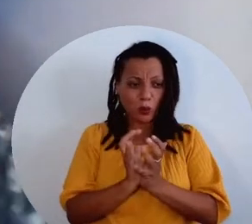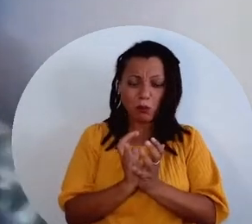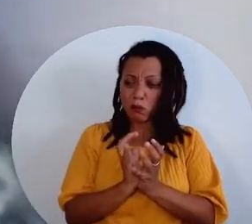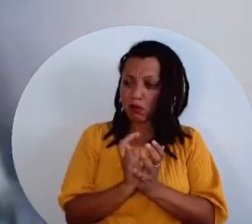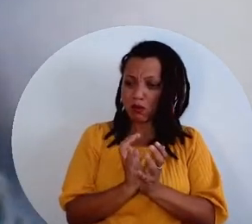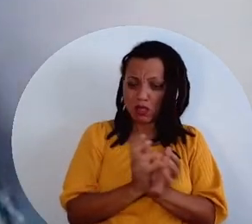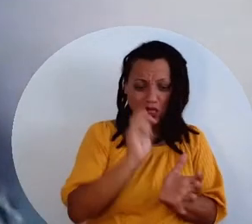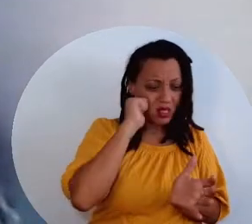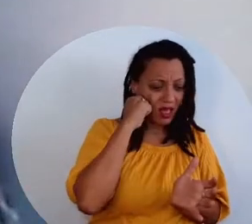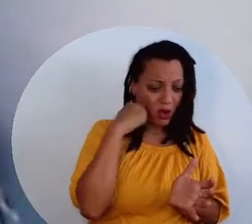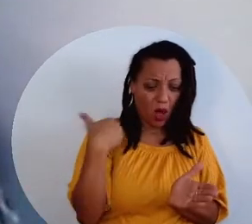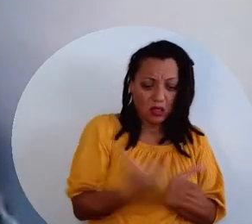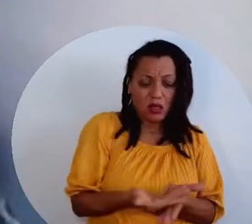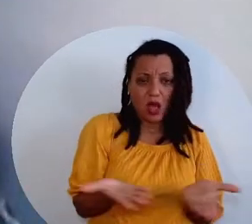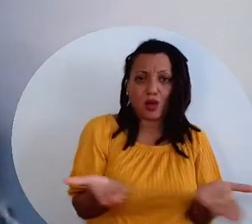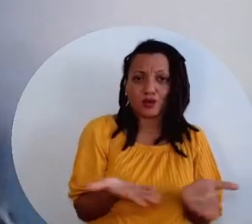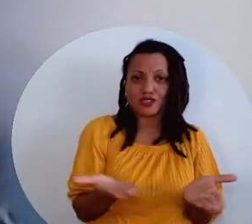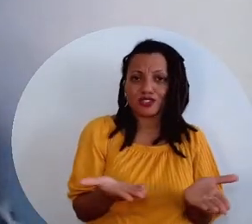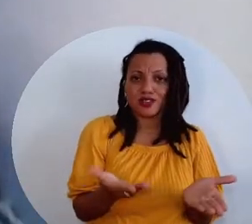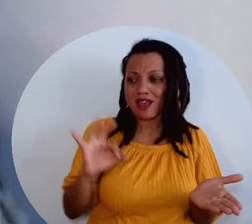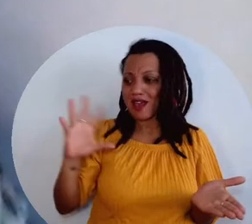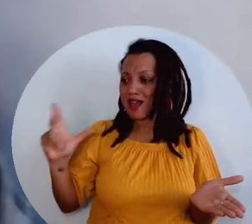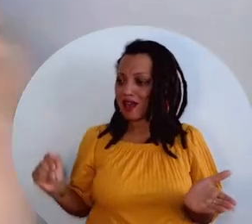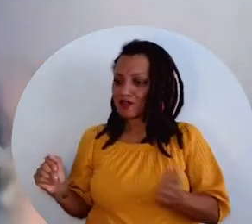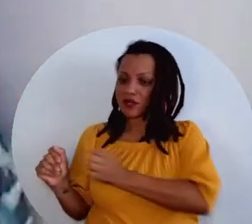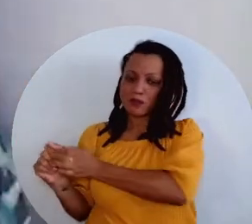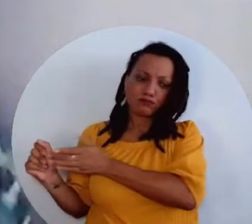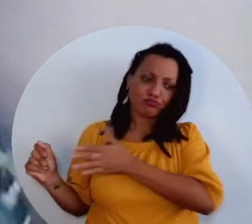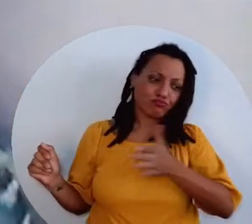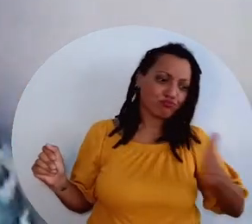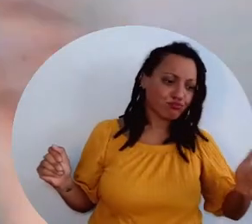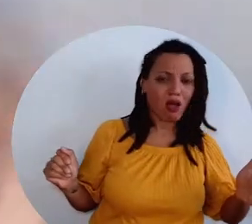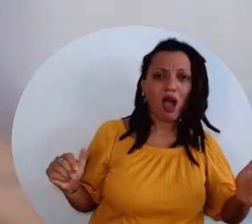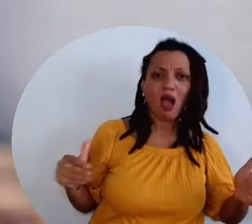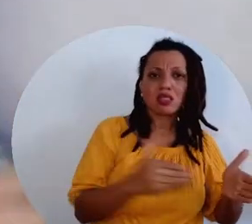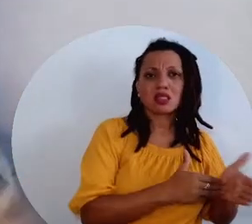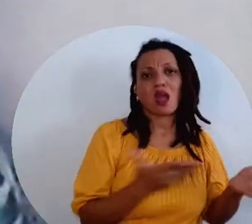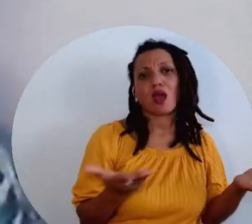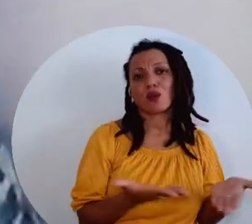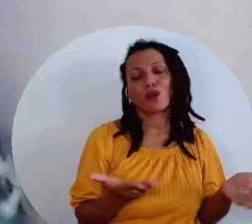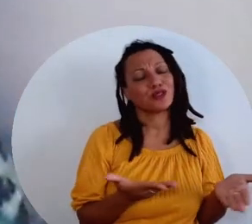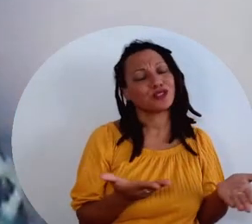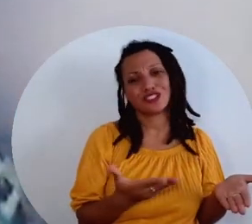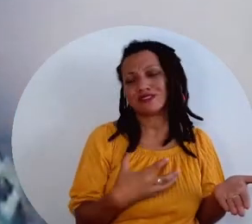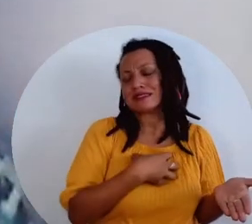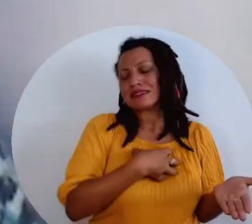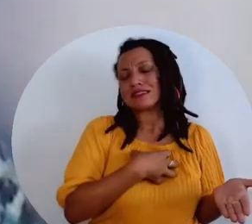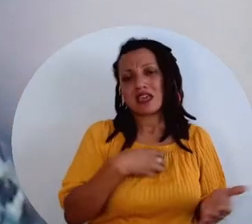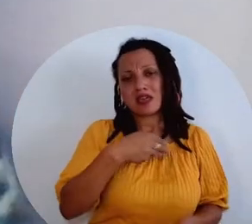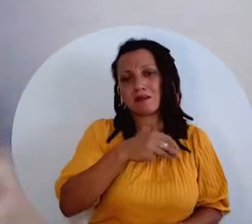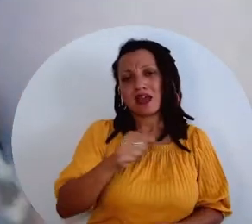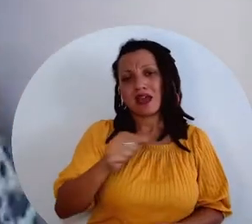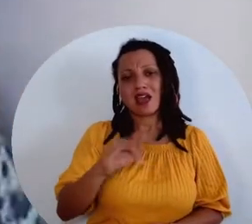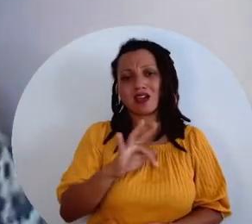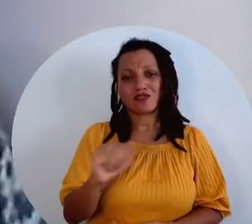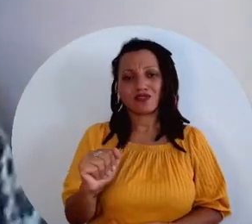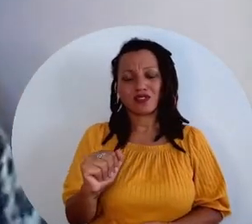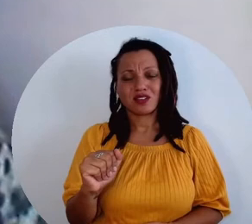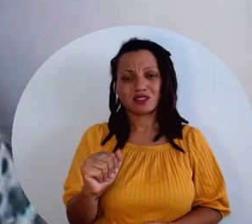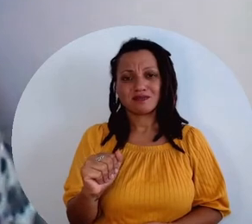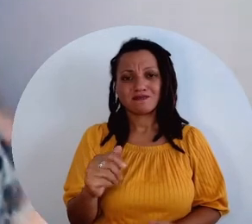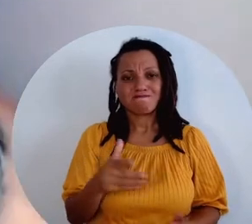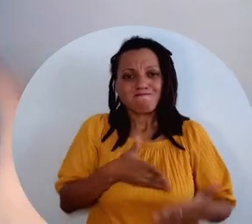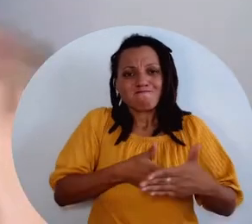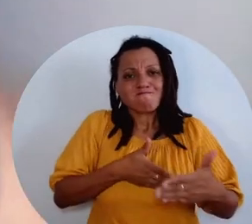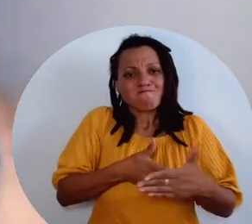que se desdobra até hoje, 2021, eles também não nos deixam mais ser humanos.